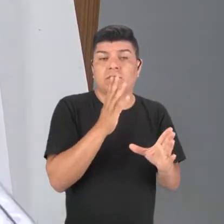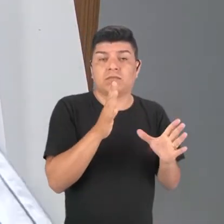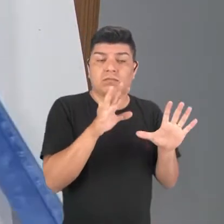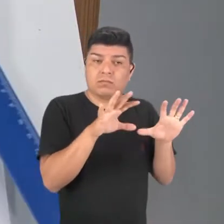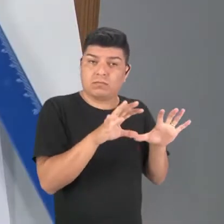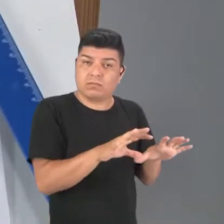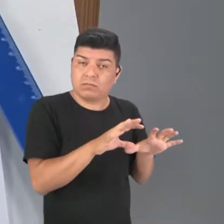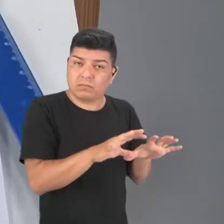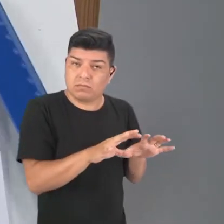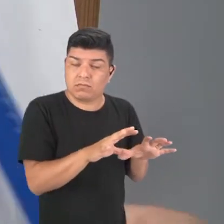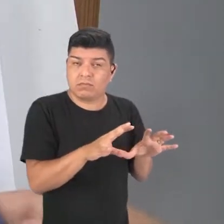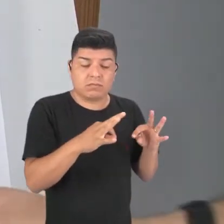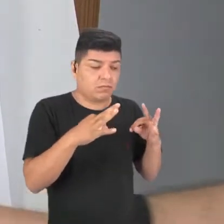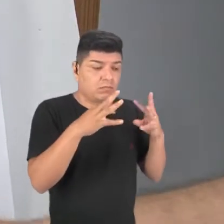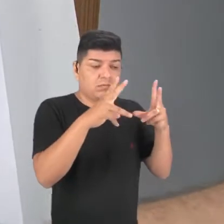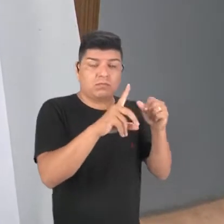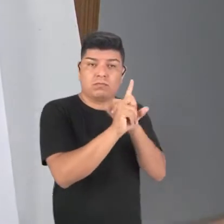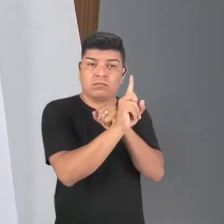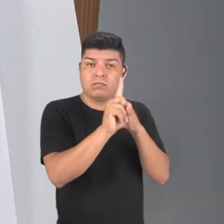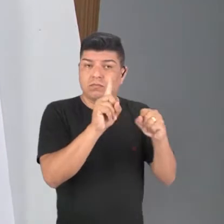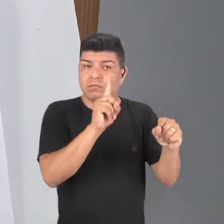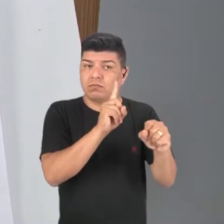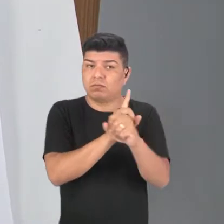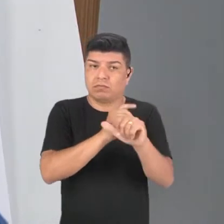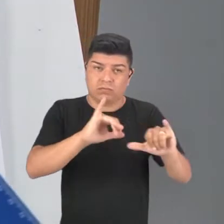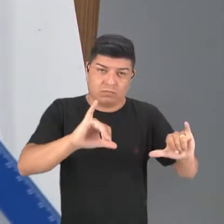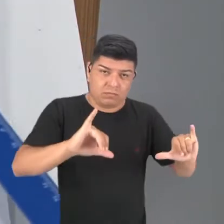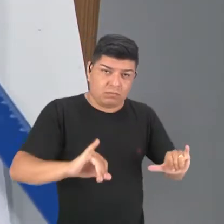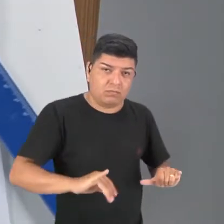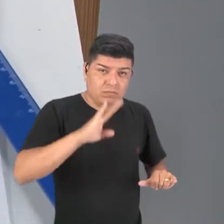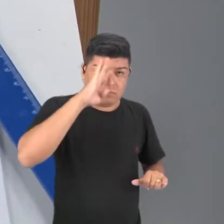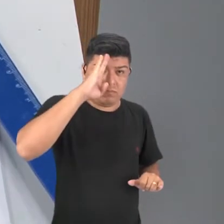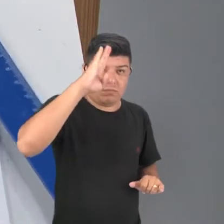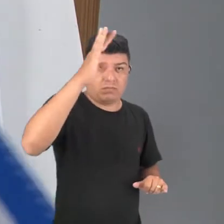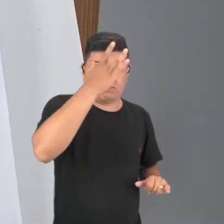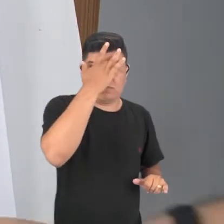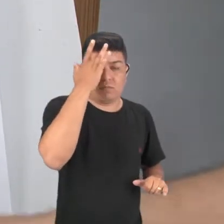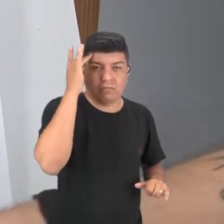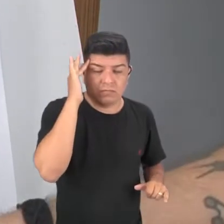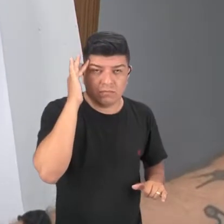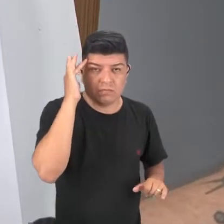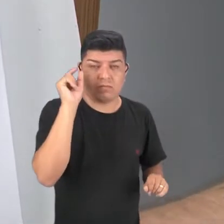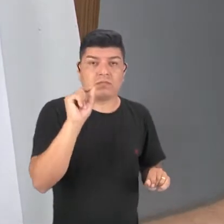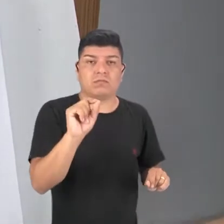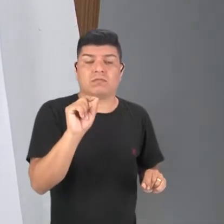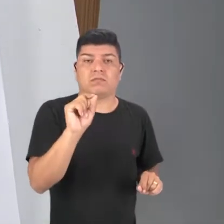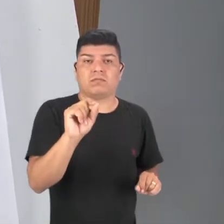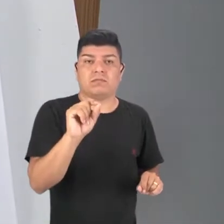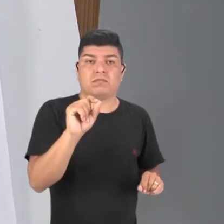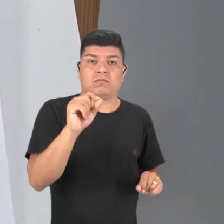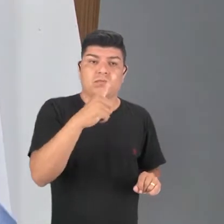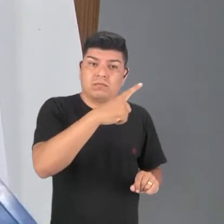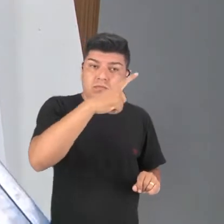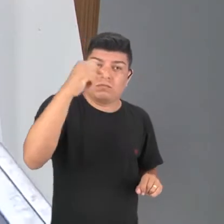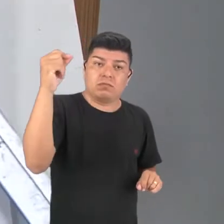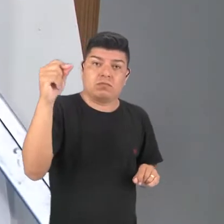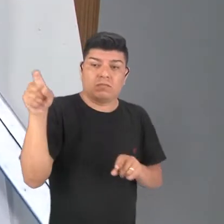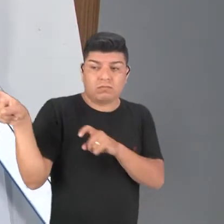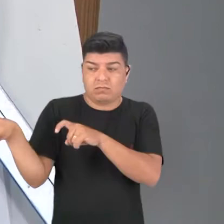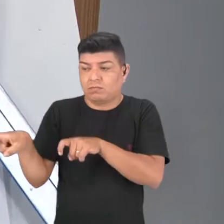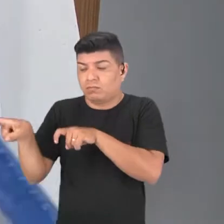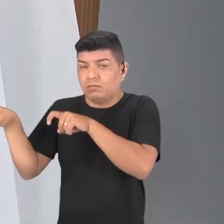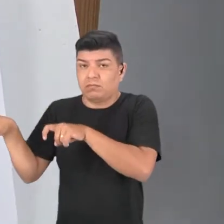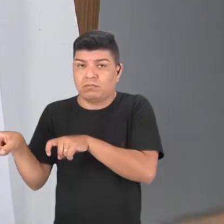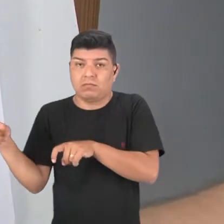processo atingem toda a sociedade, principalmente as pessoas que deixaram o campo com o intuito